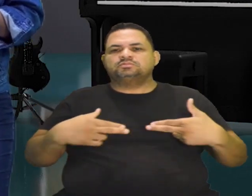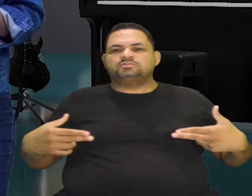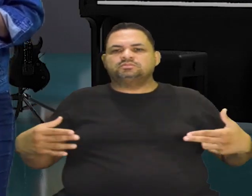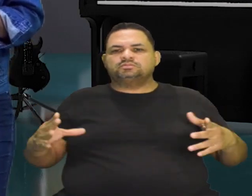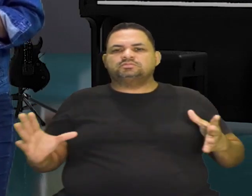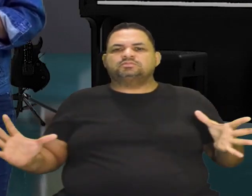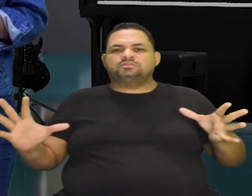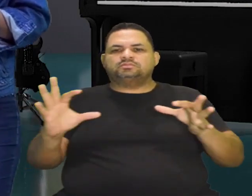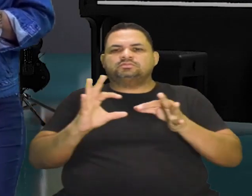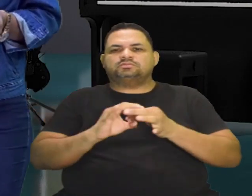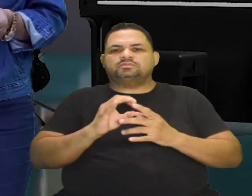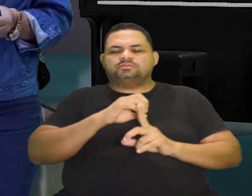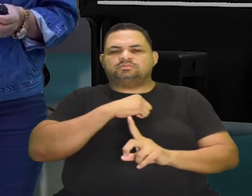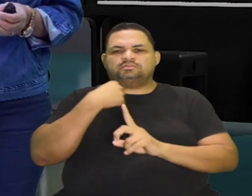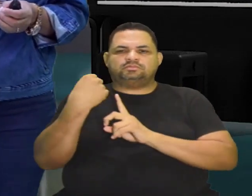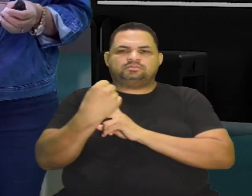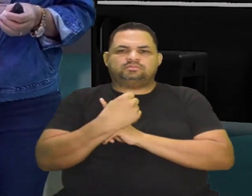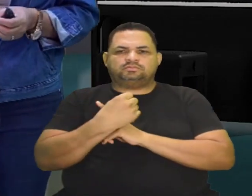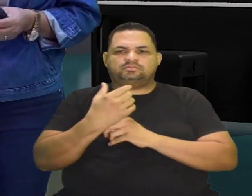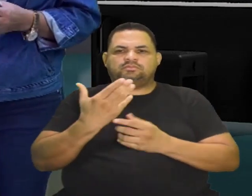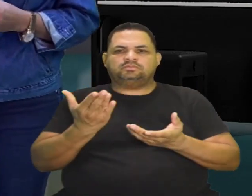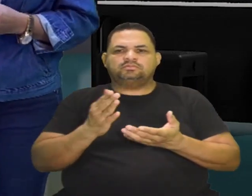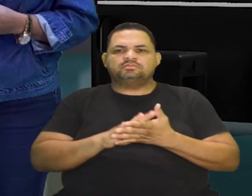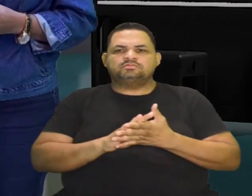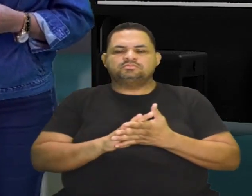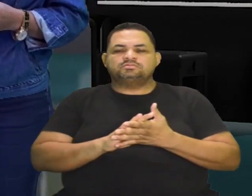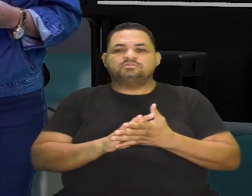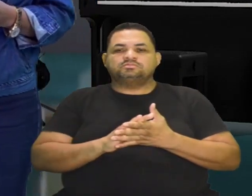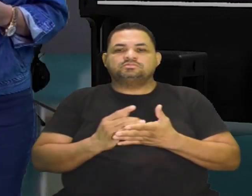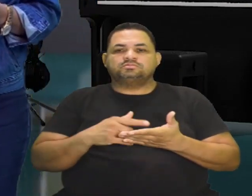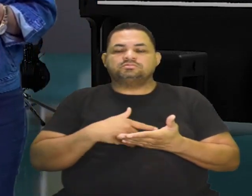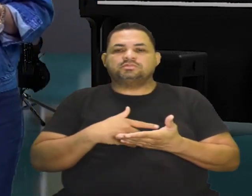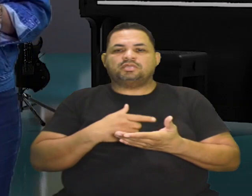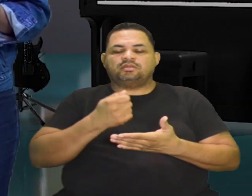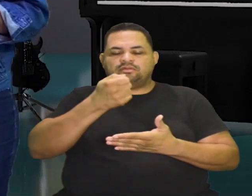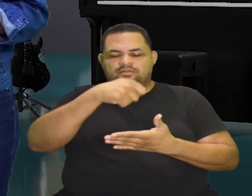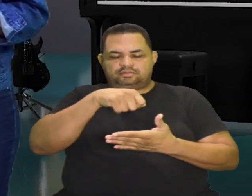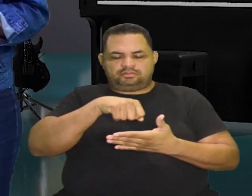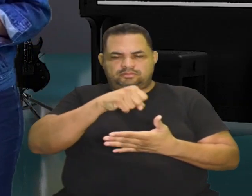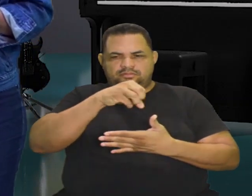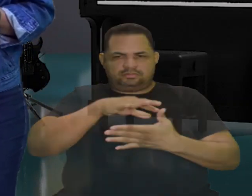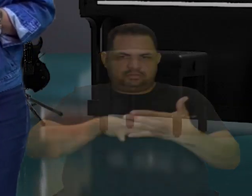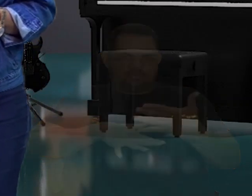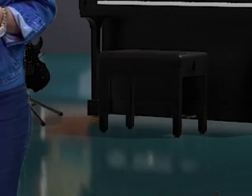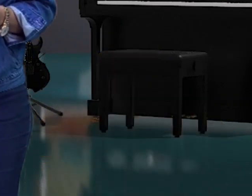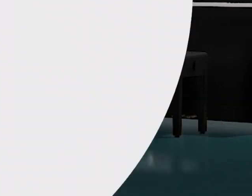aí social. Então, estudante, vamos para a correção das atividades.